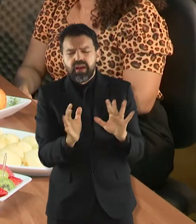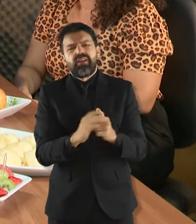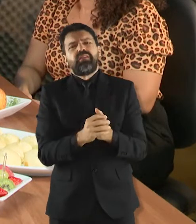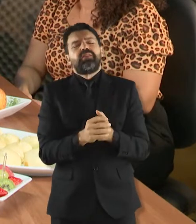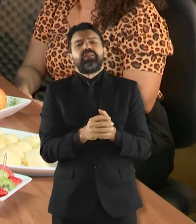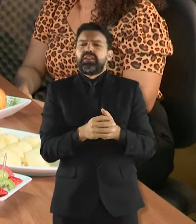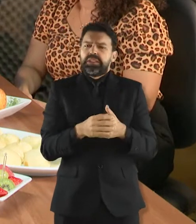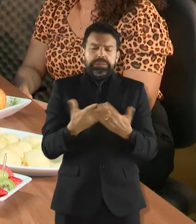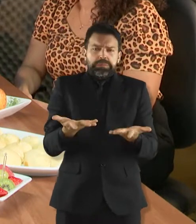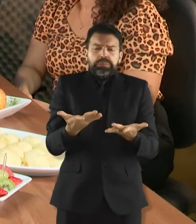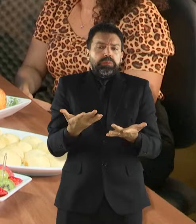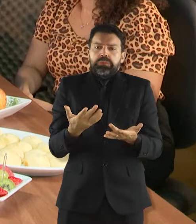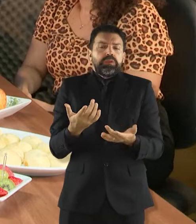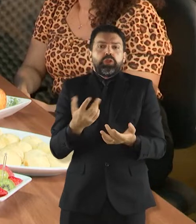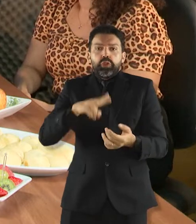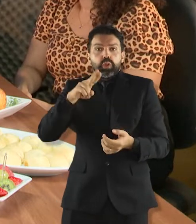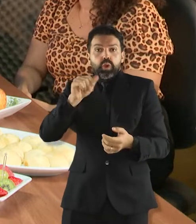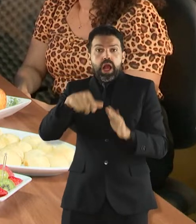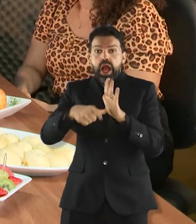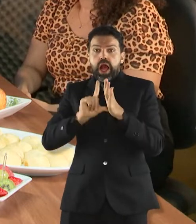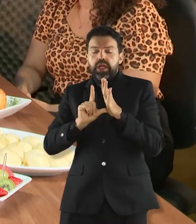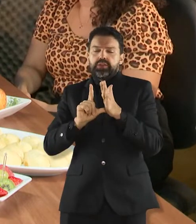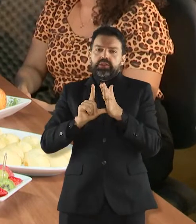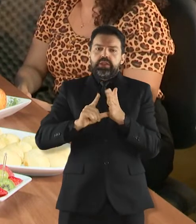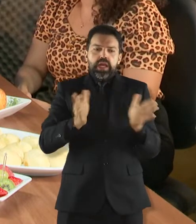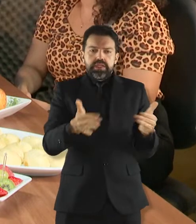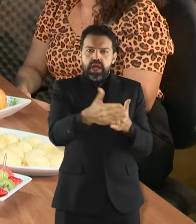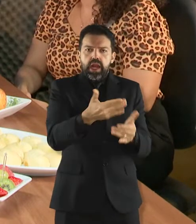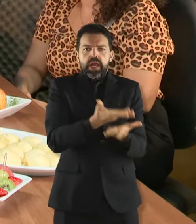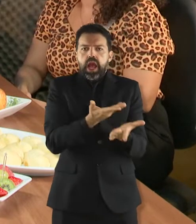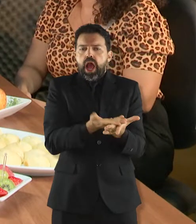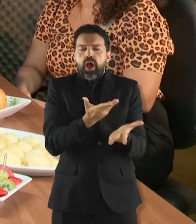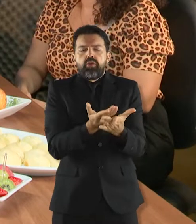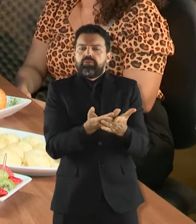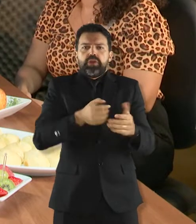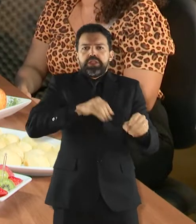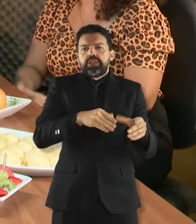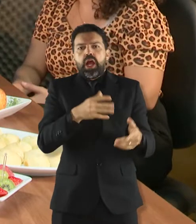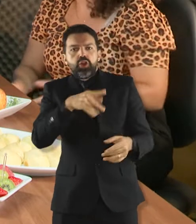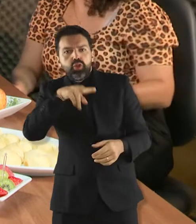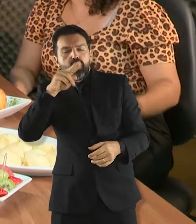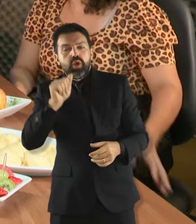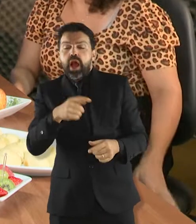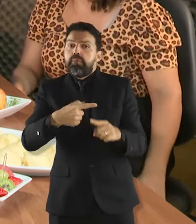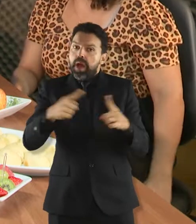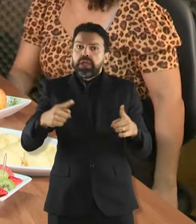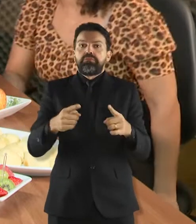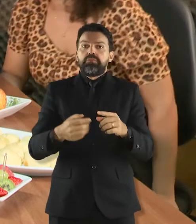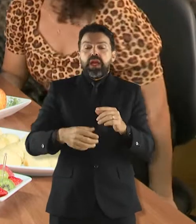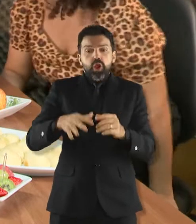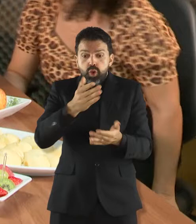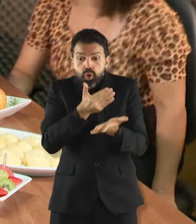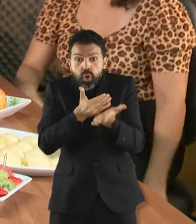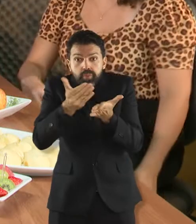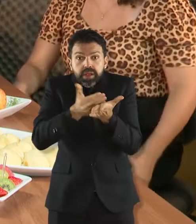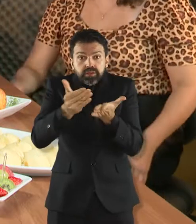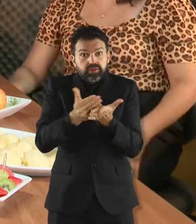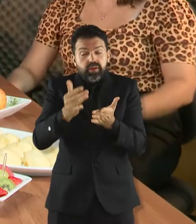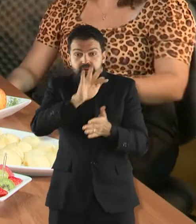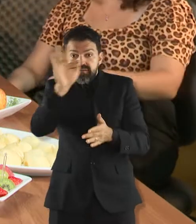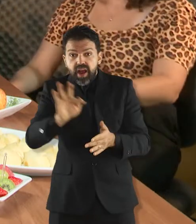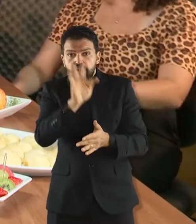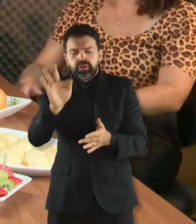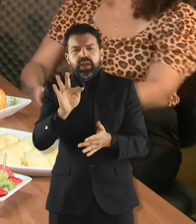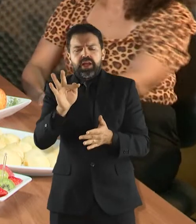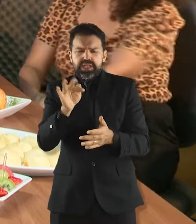enfim, sem nunca ter pisado numa sala de aula, eu fui contratada como professora. Caiu lá de paraquedas, por enquanto. De paraquedas. Ainda estava no começo da faculdade, né? A gente não Sim, com sabe muita crianças